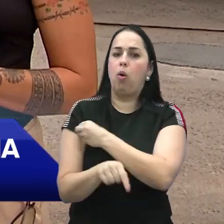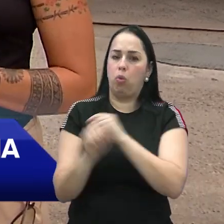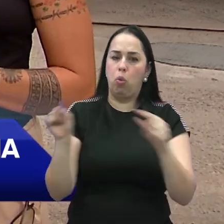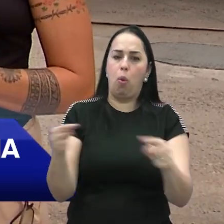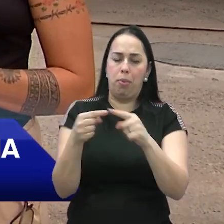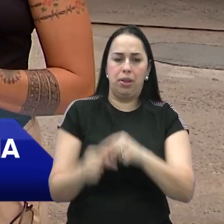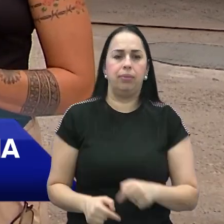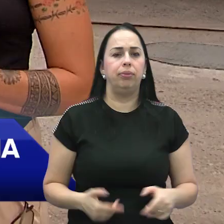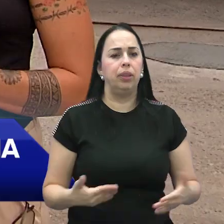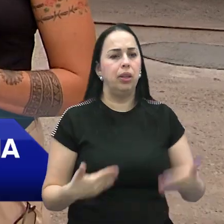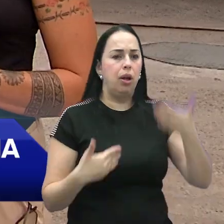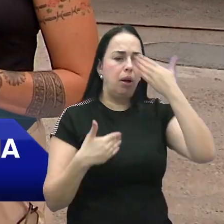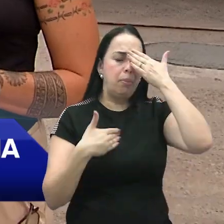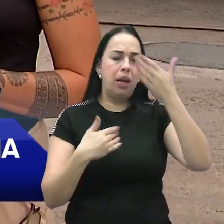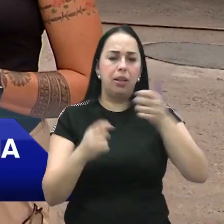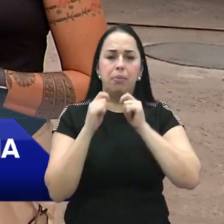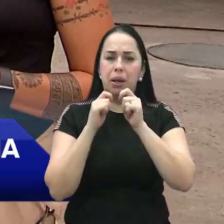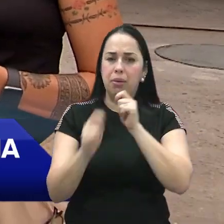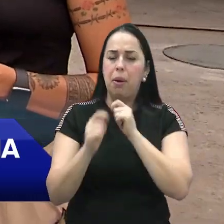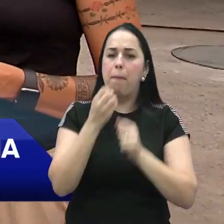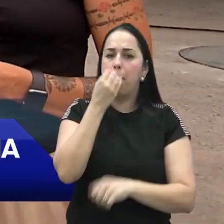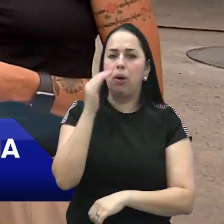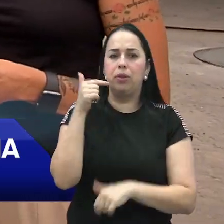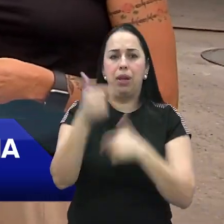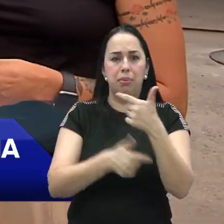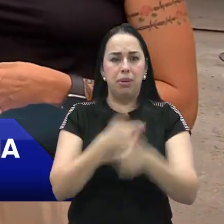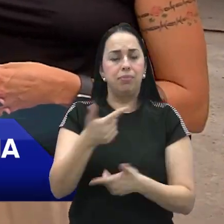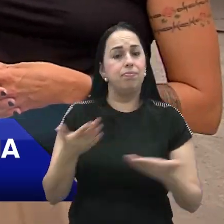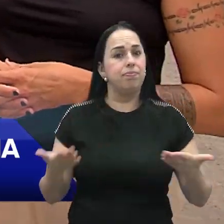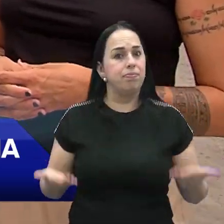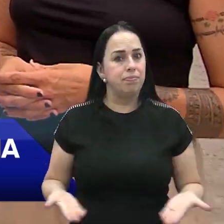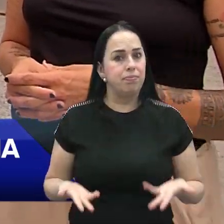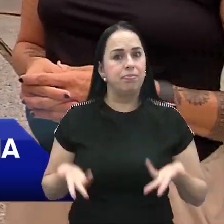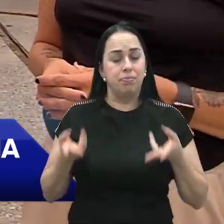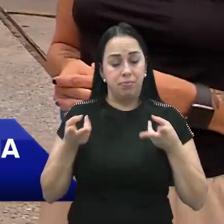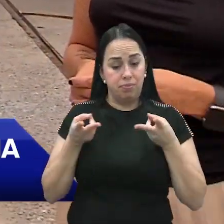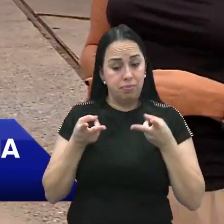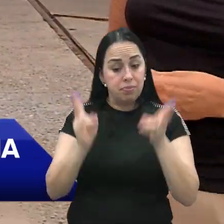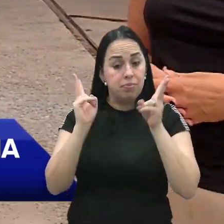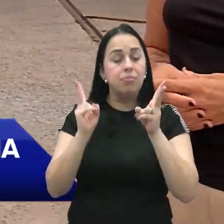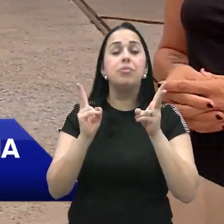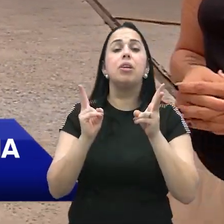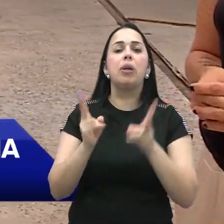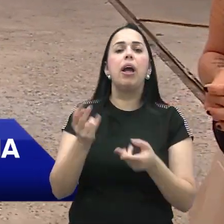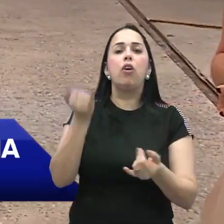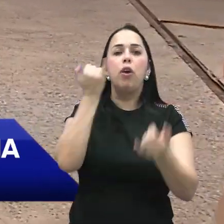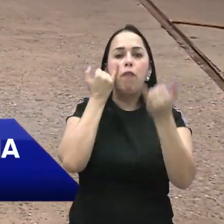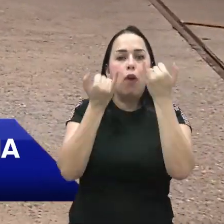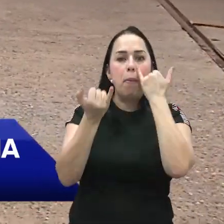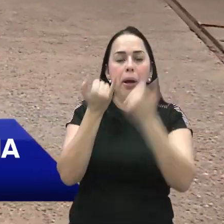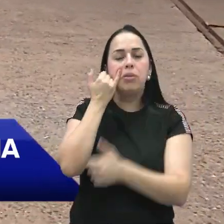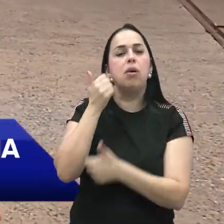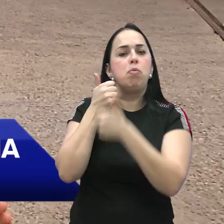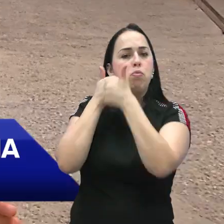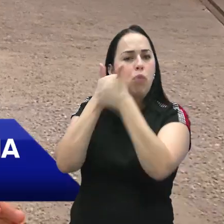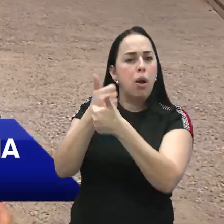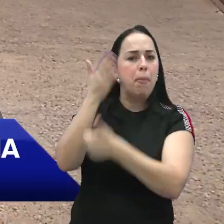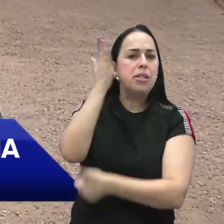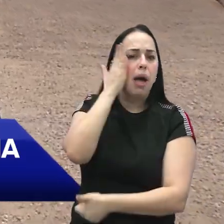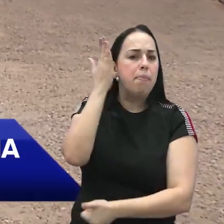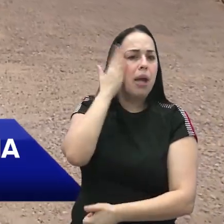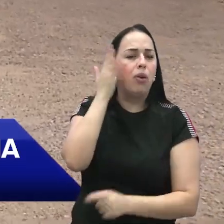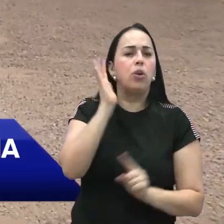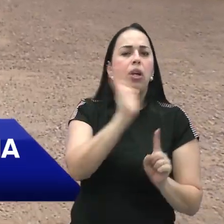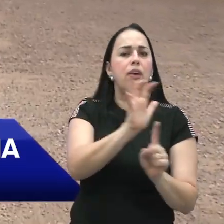alternativa. Renata, muito obrigado pela sua entrevista, bom trabalho para você. Pessoal, a gente segue acompanhando essa medida e os impactos que